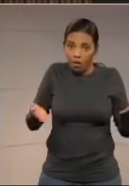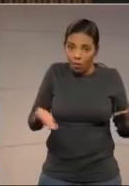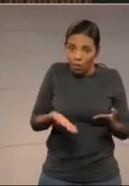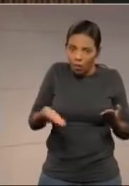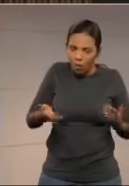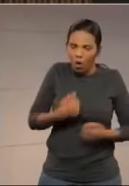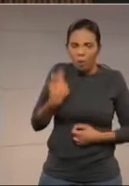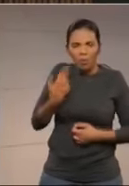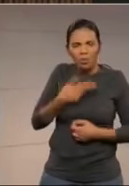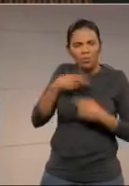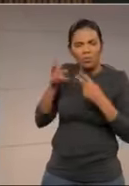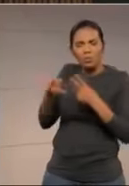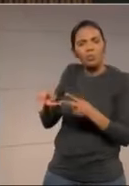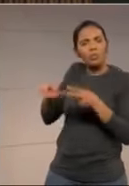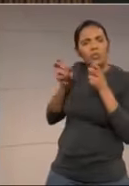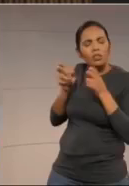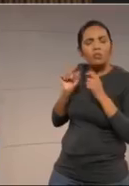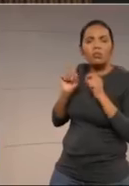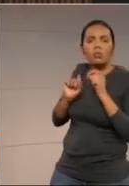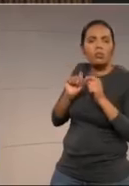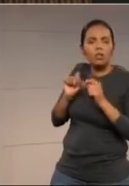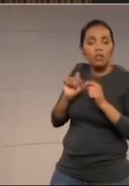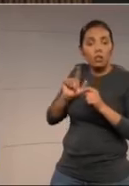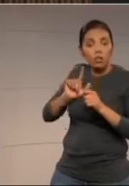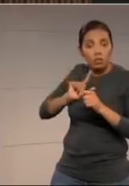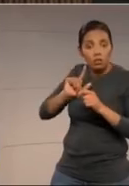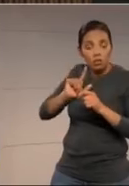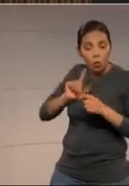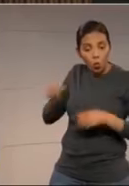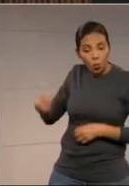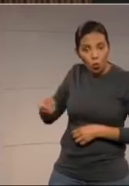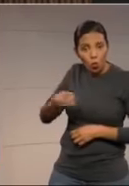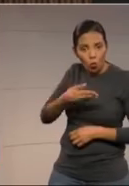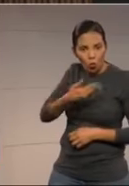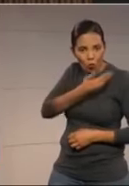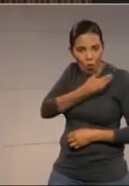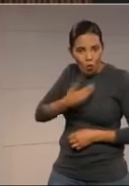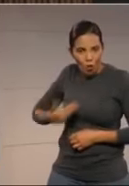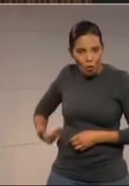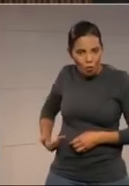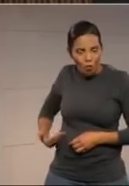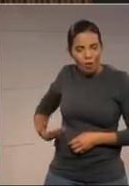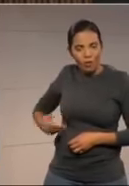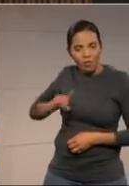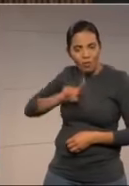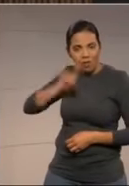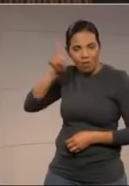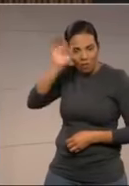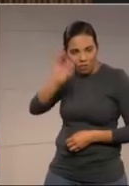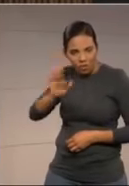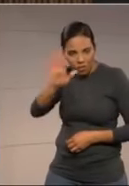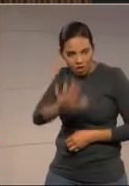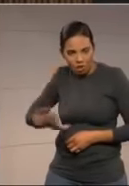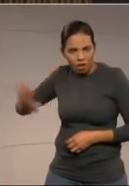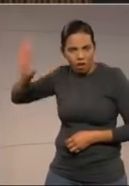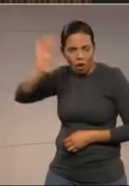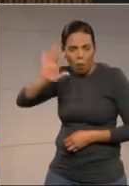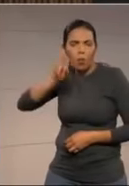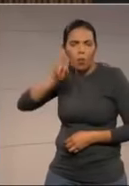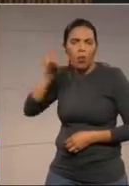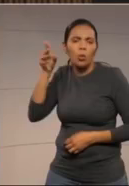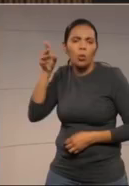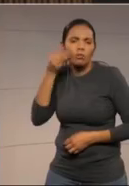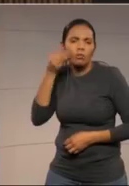a perceber que parte de ações do atual governo federal vão no sentido de desmobilizar